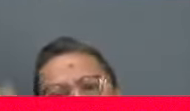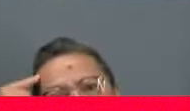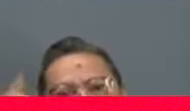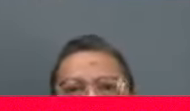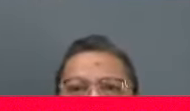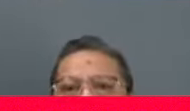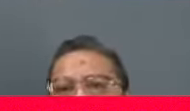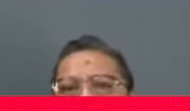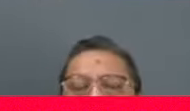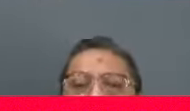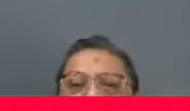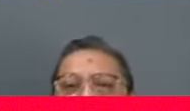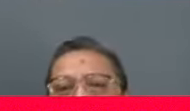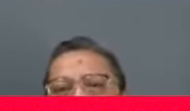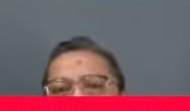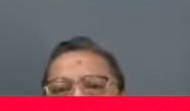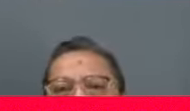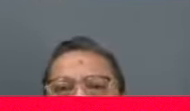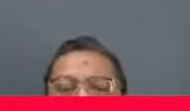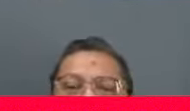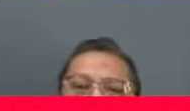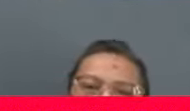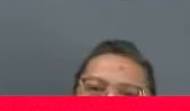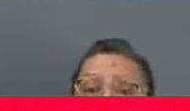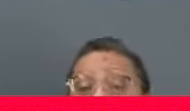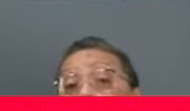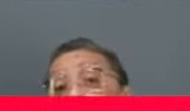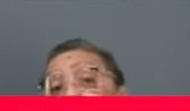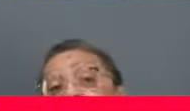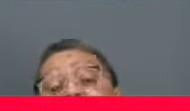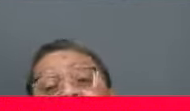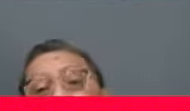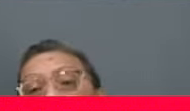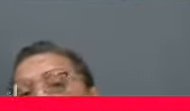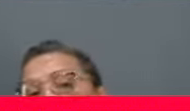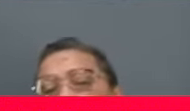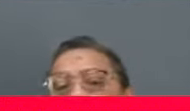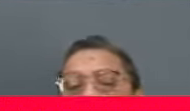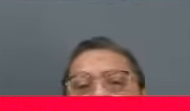diferentes da Extrema esquerda ou seja aqueles que se intitulam